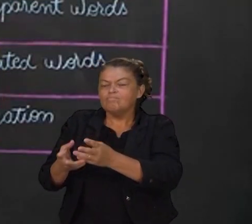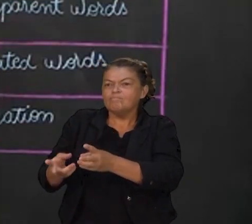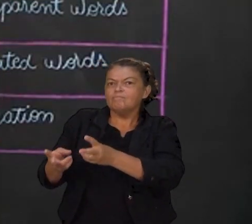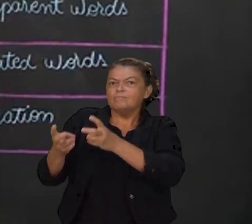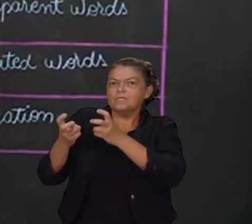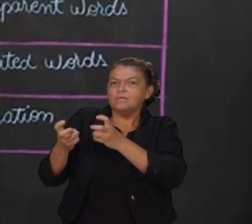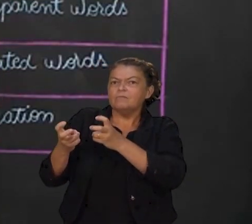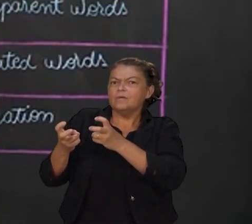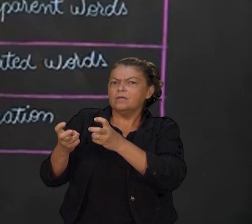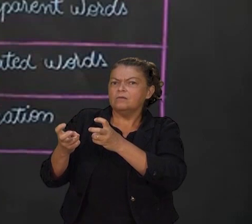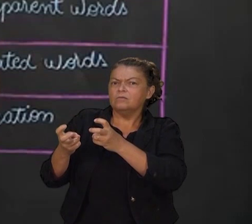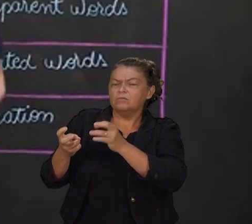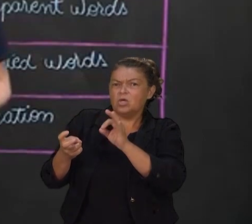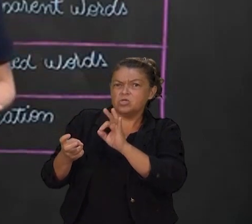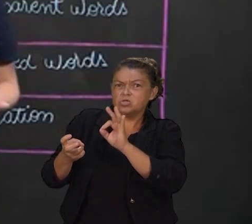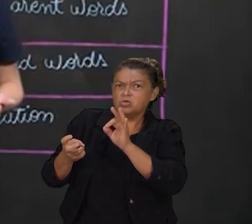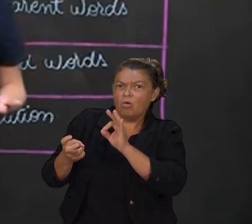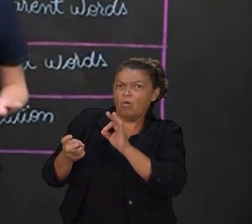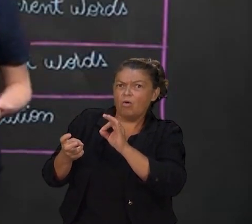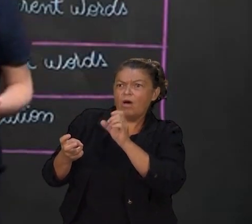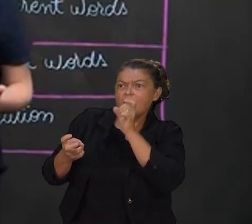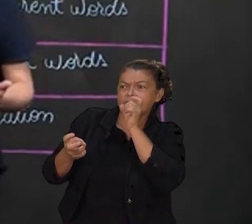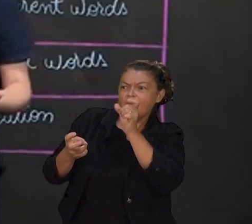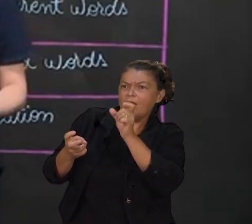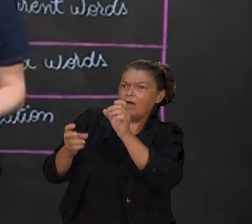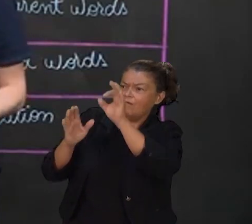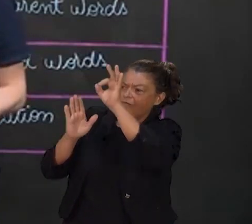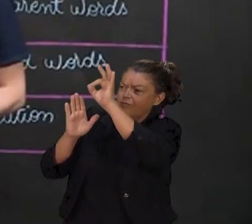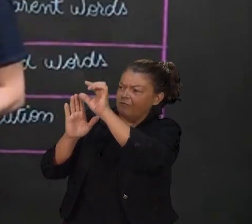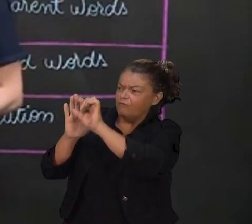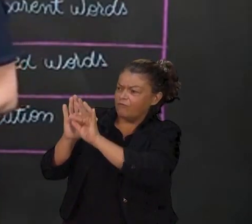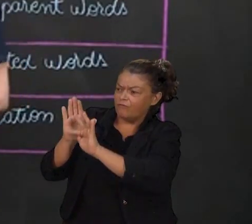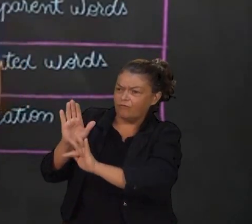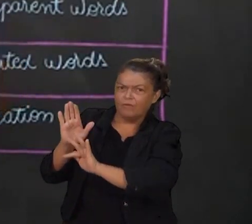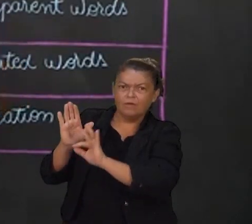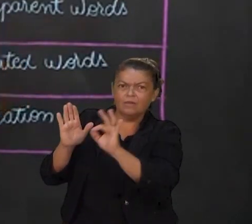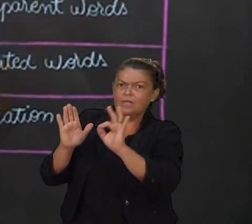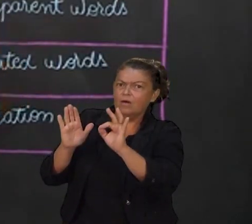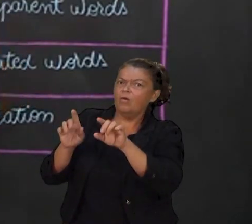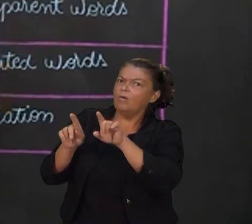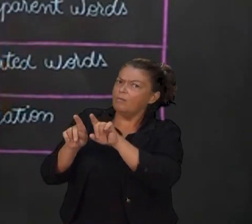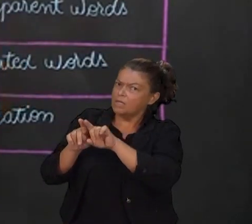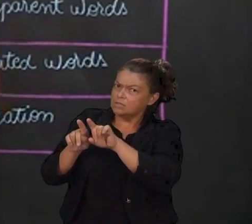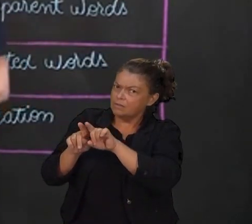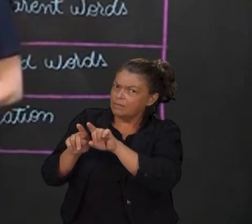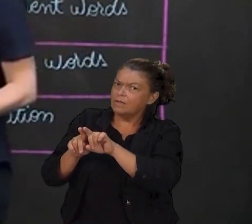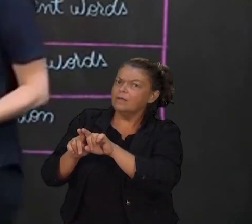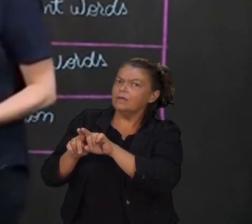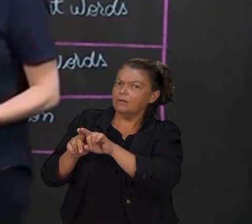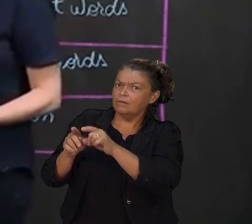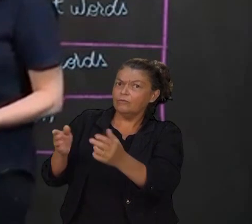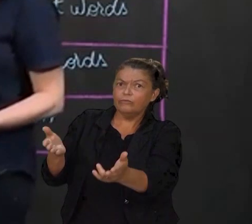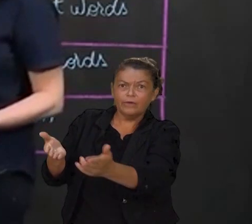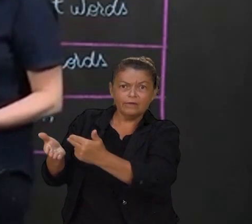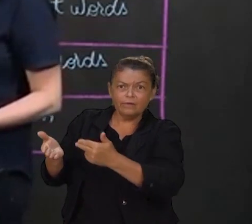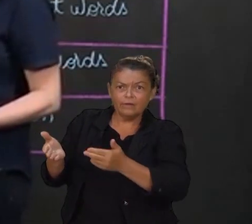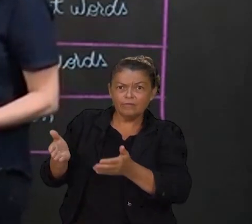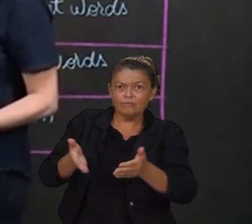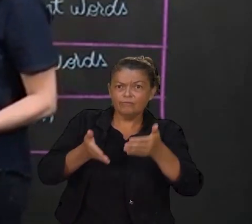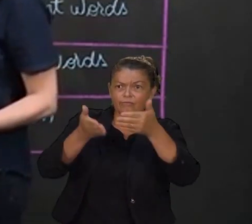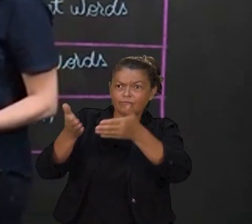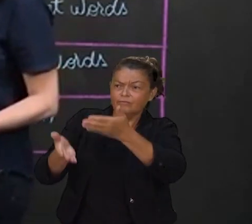as informações textuais, mas também as não textuais. Eu tenho aqui o desenho, parece o